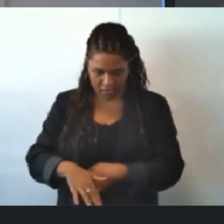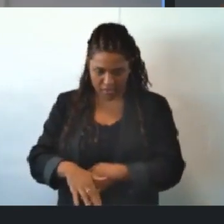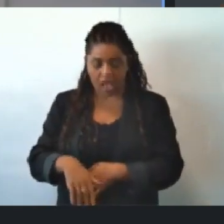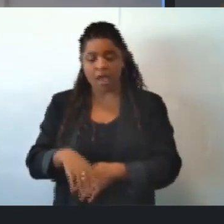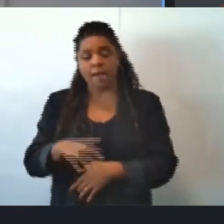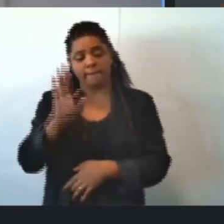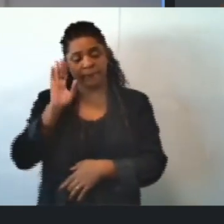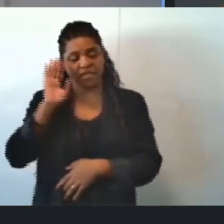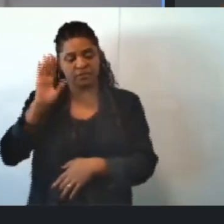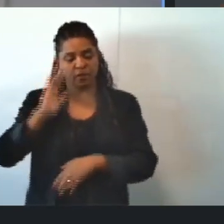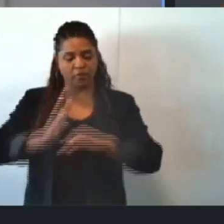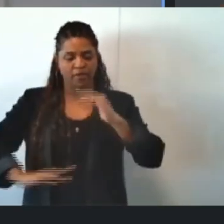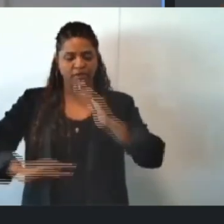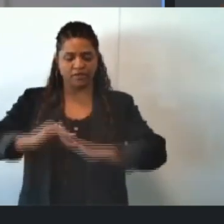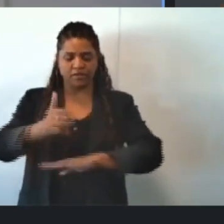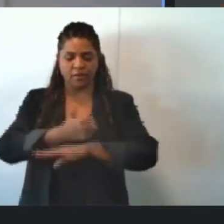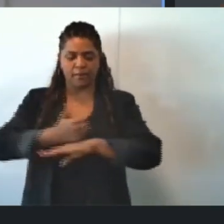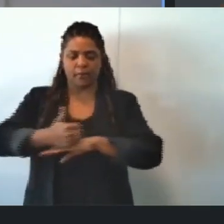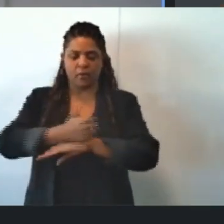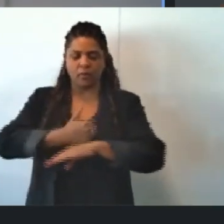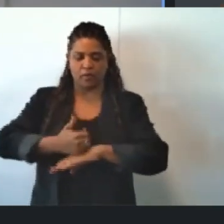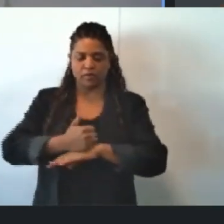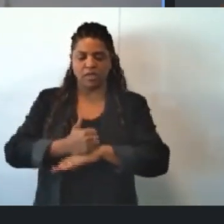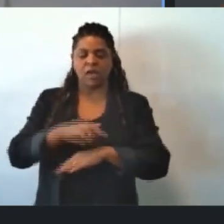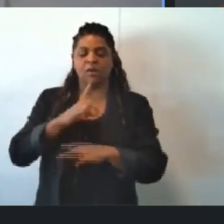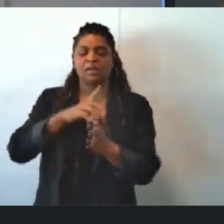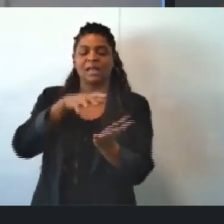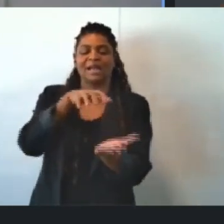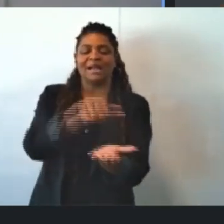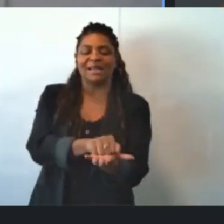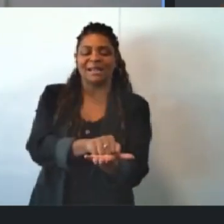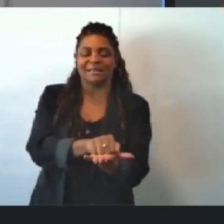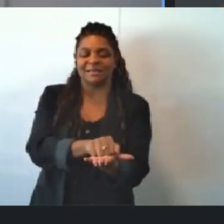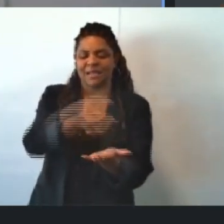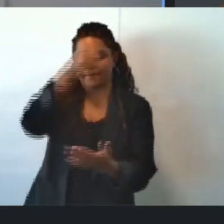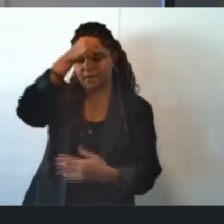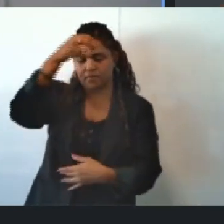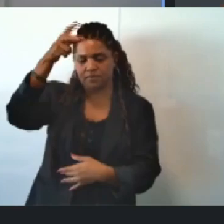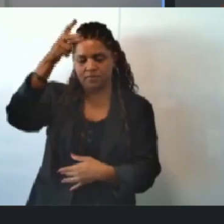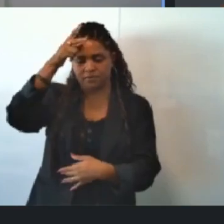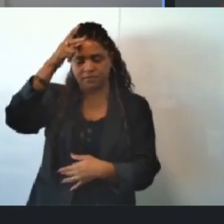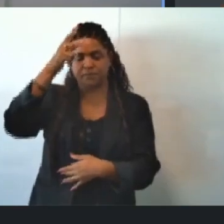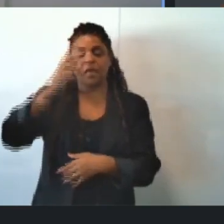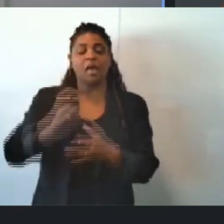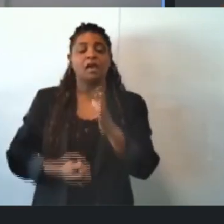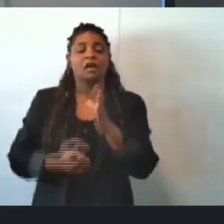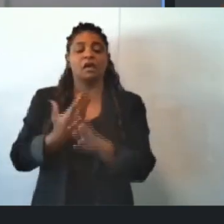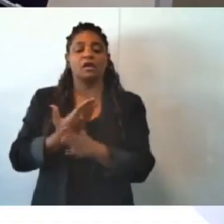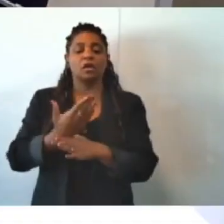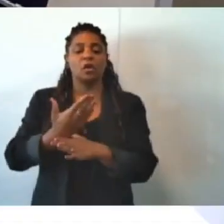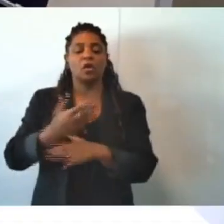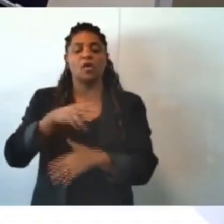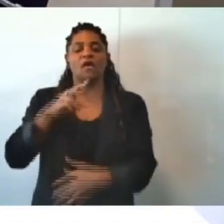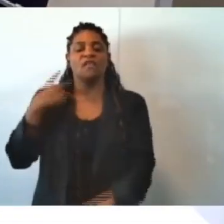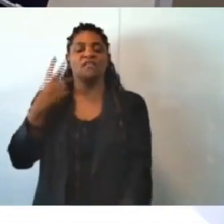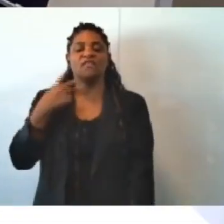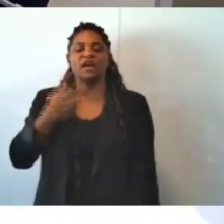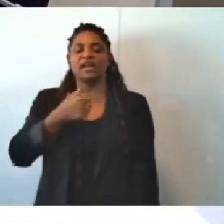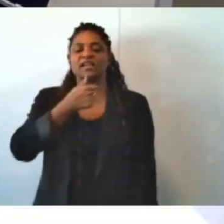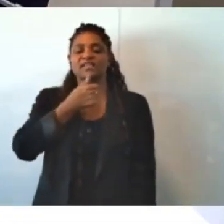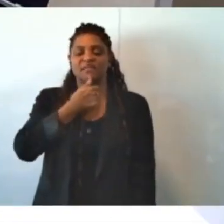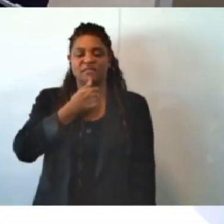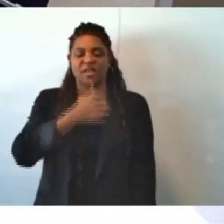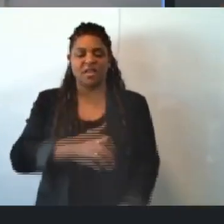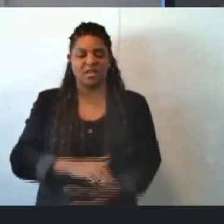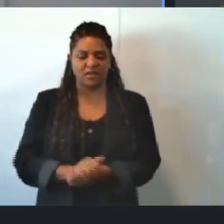PBH. Autoria, vereador Wagner Ferreira. Em discussão. Em votação, com voto, vereador Preto. De acordo.